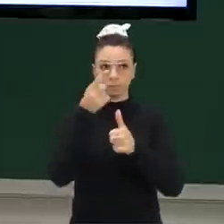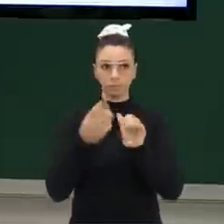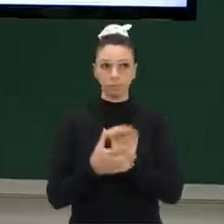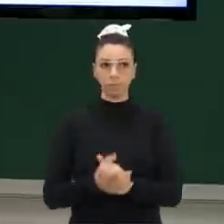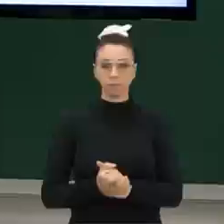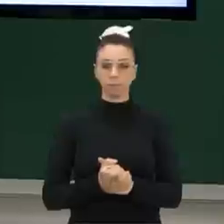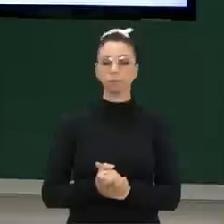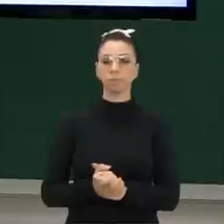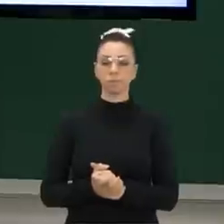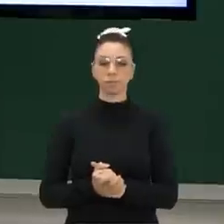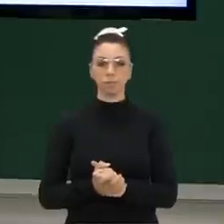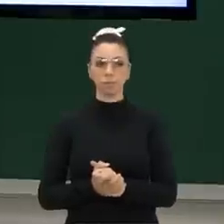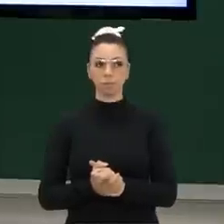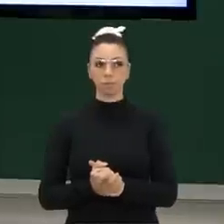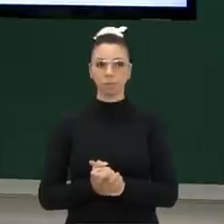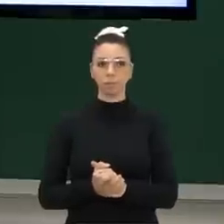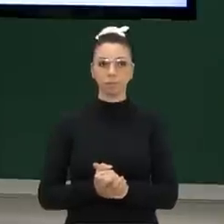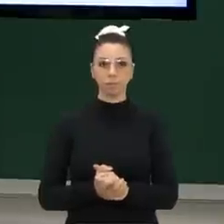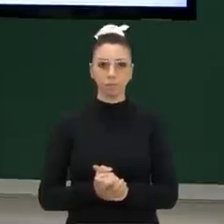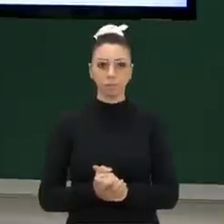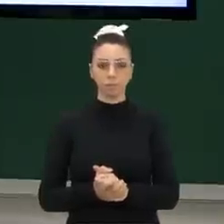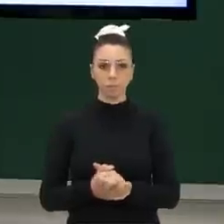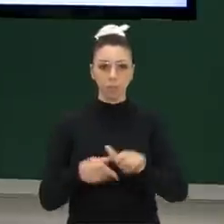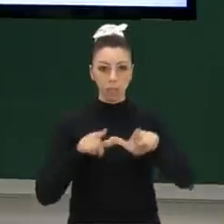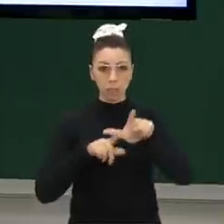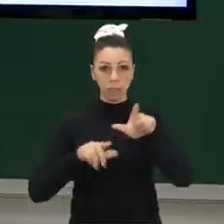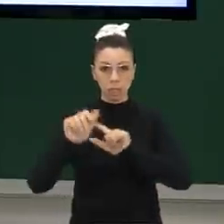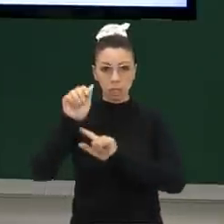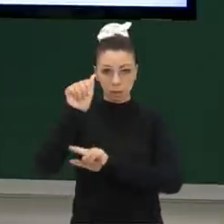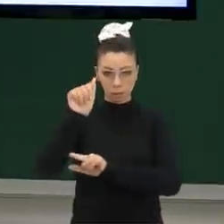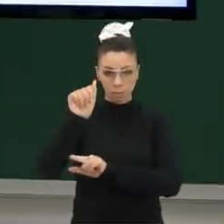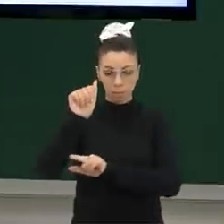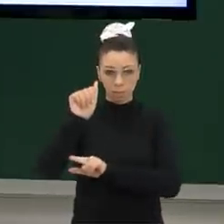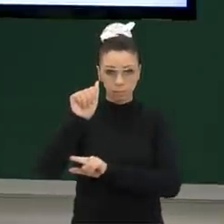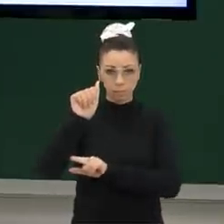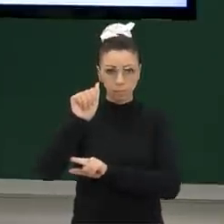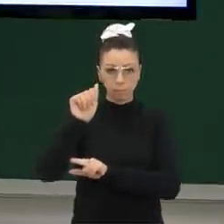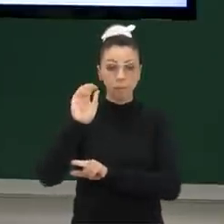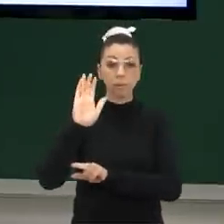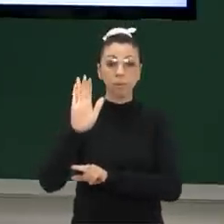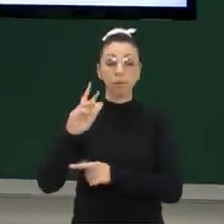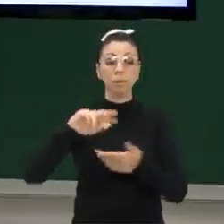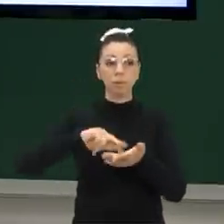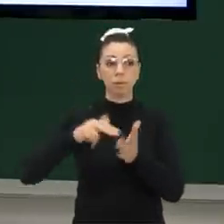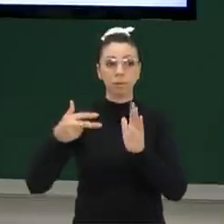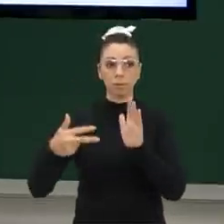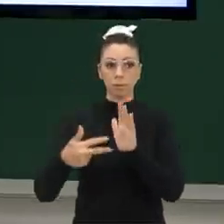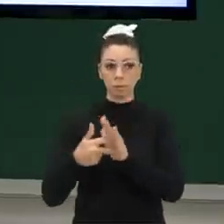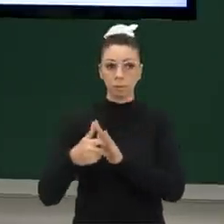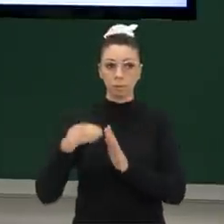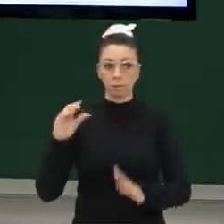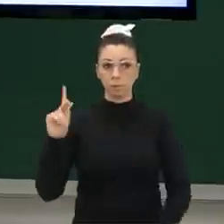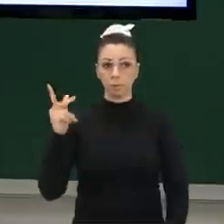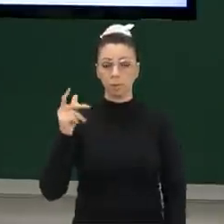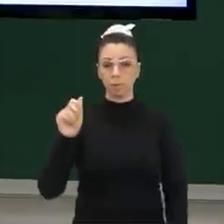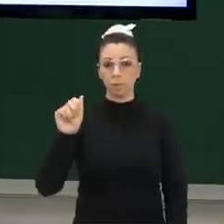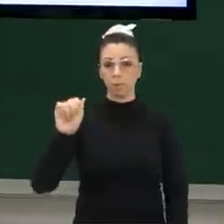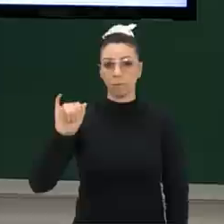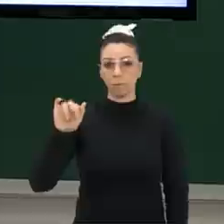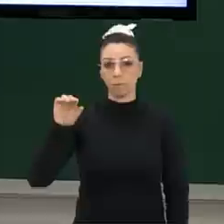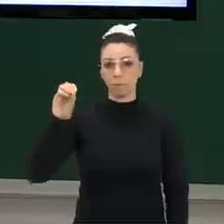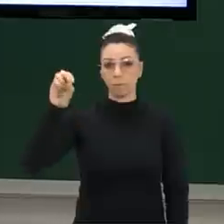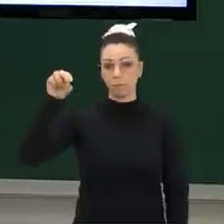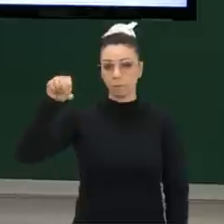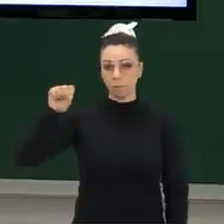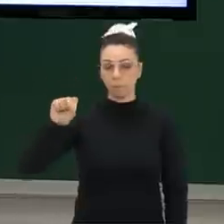There are cushions in this room. Nós acabamos de ver o que significa cushions. True